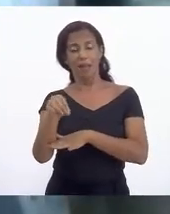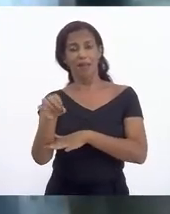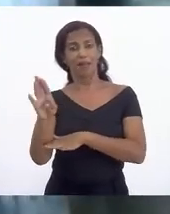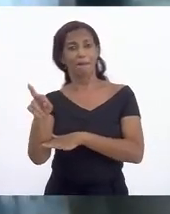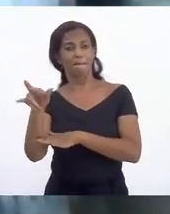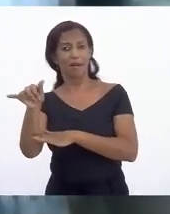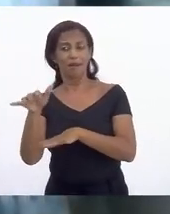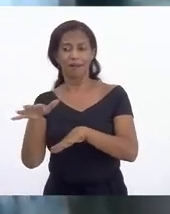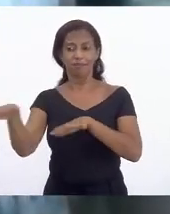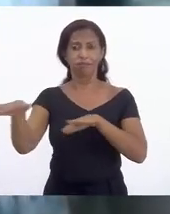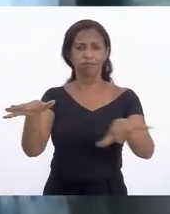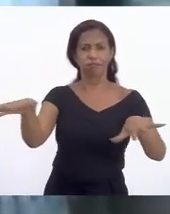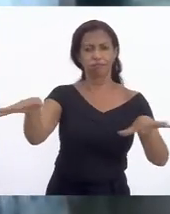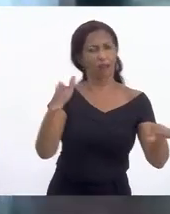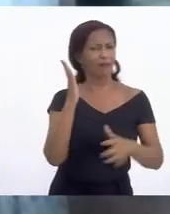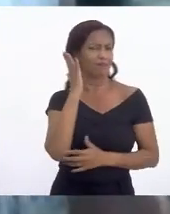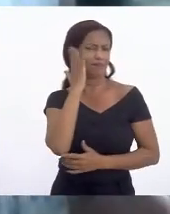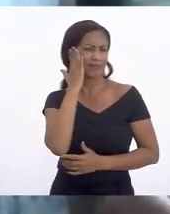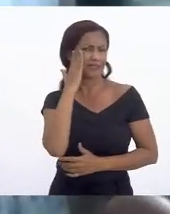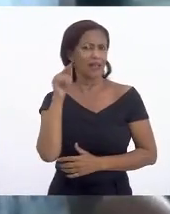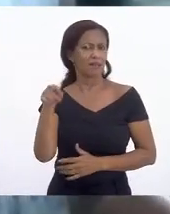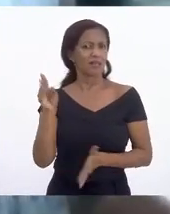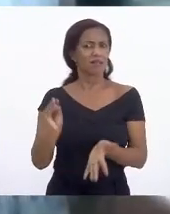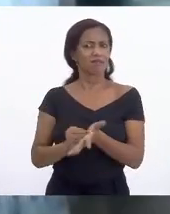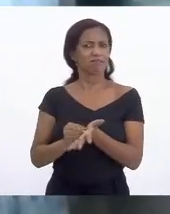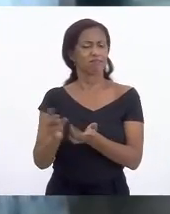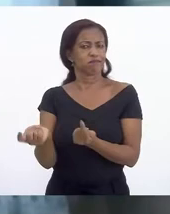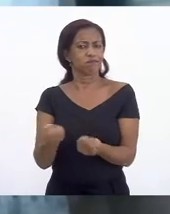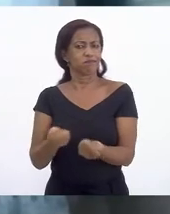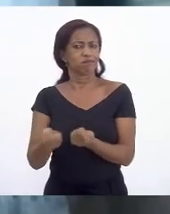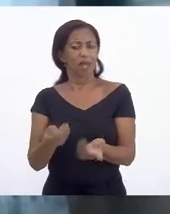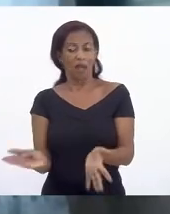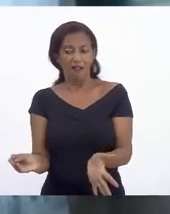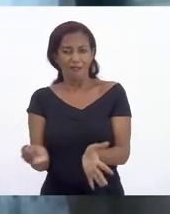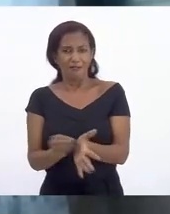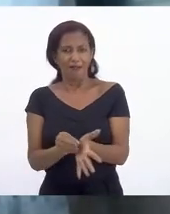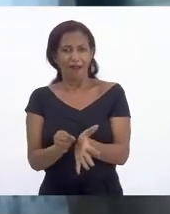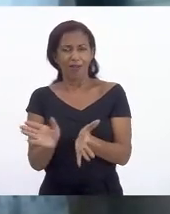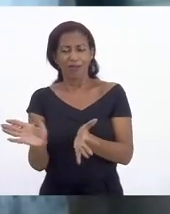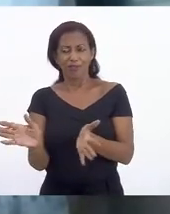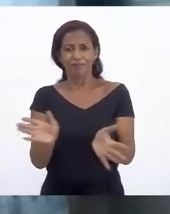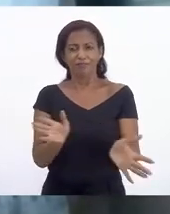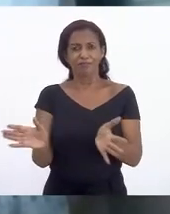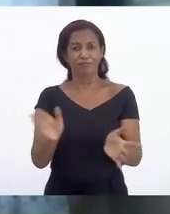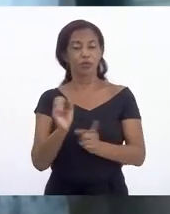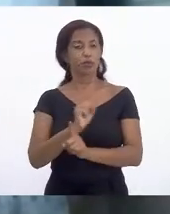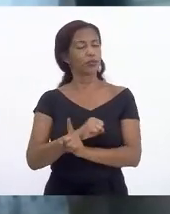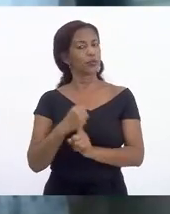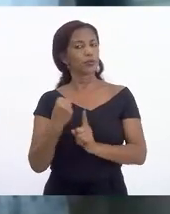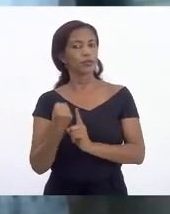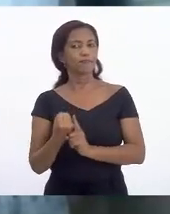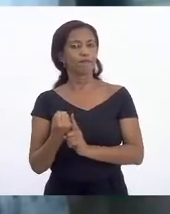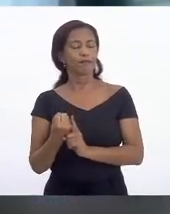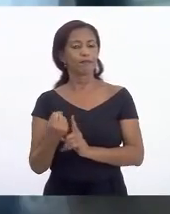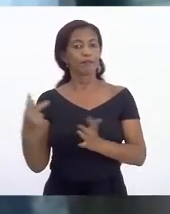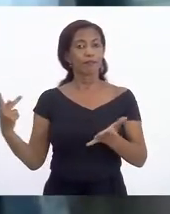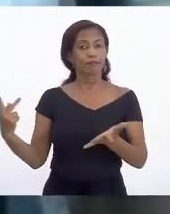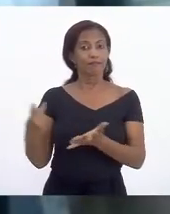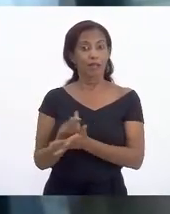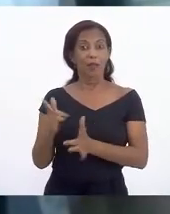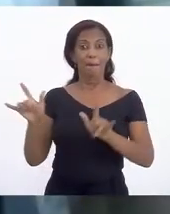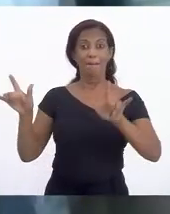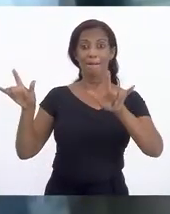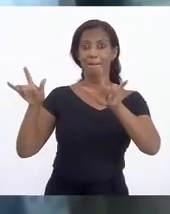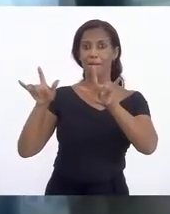outras áreas. Esse descontrole e a falta de alternativa social fez com que as